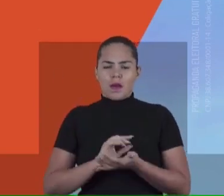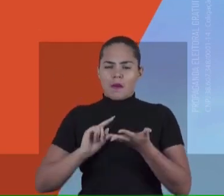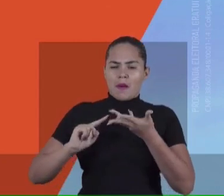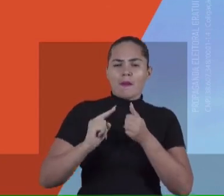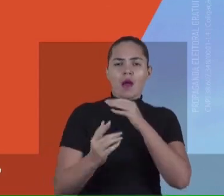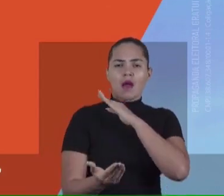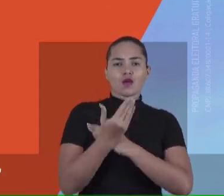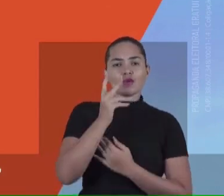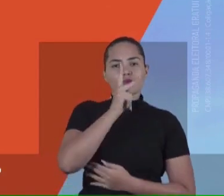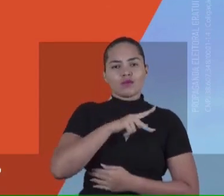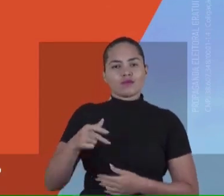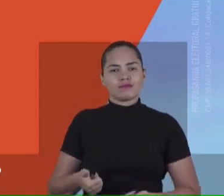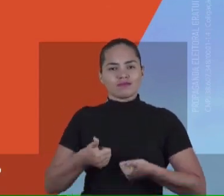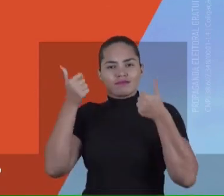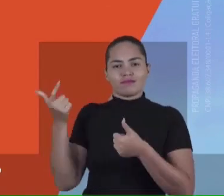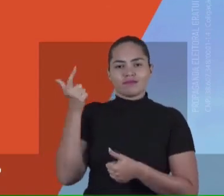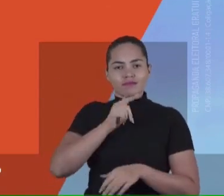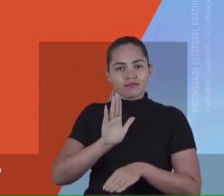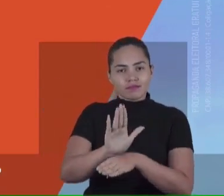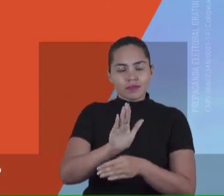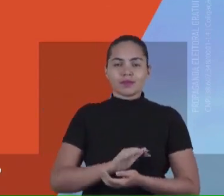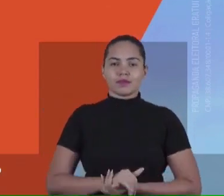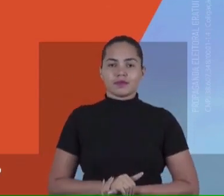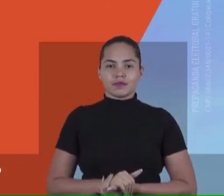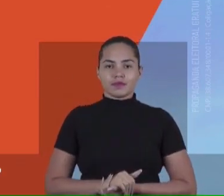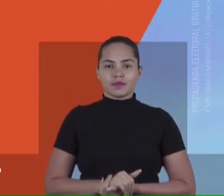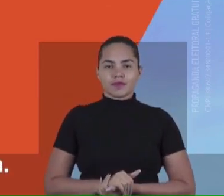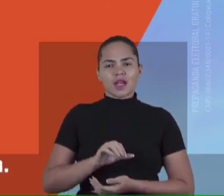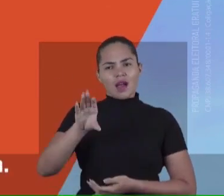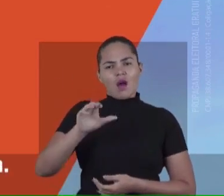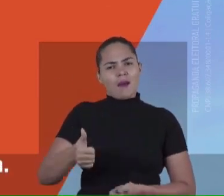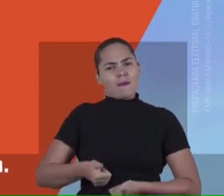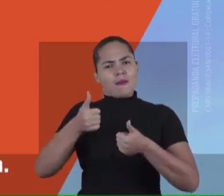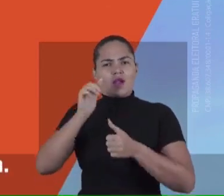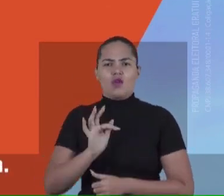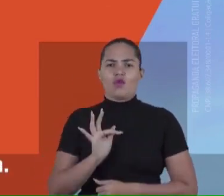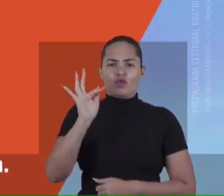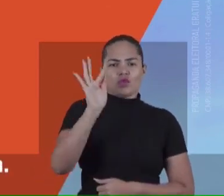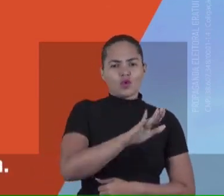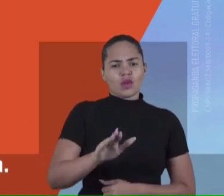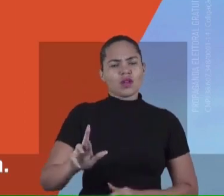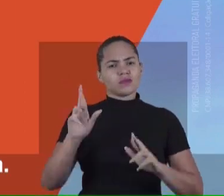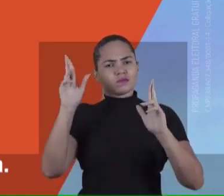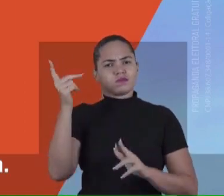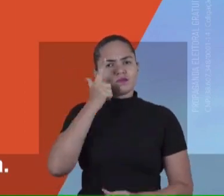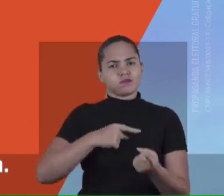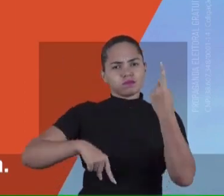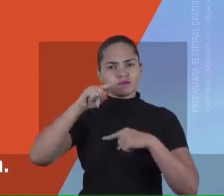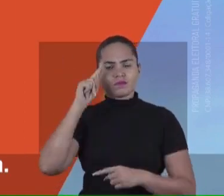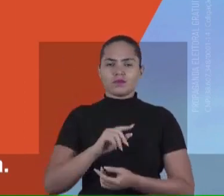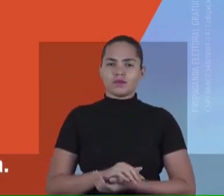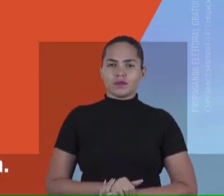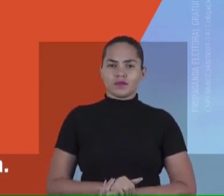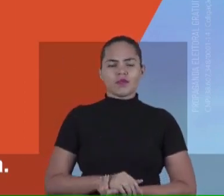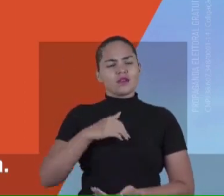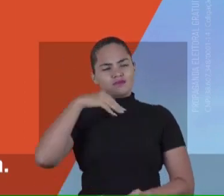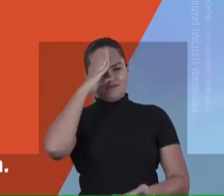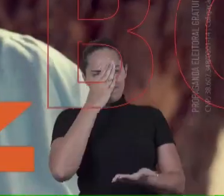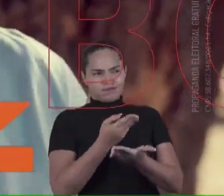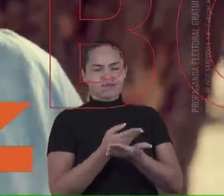um software evolutivo com programas complementares para os professores. Vamos libertar o futuro das